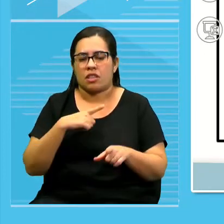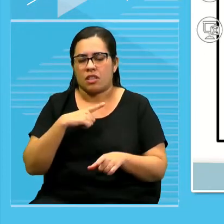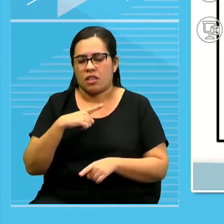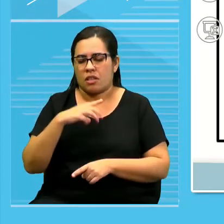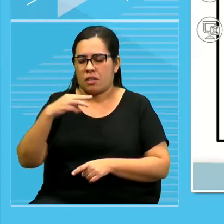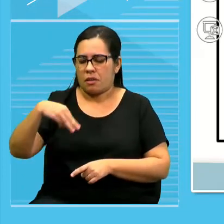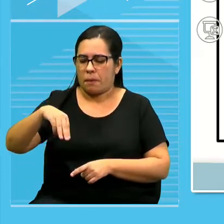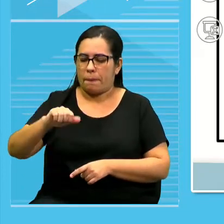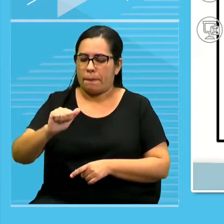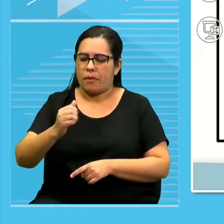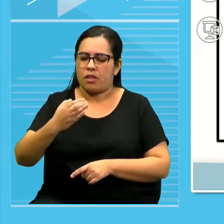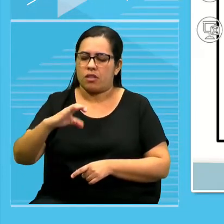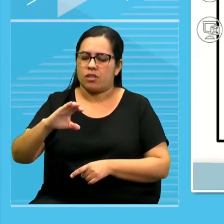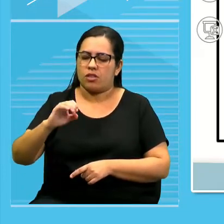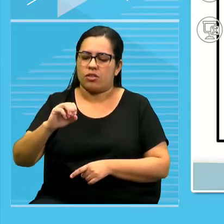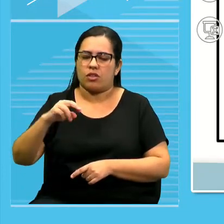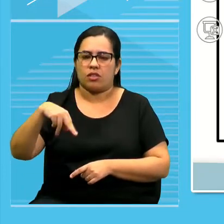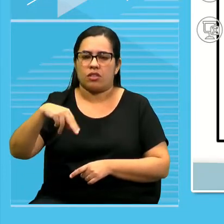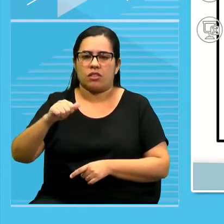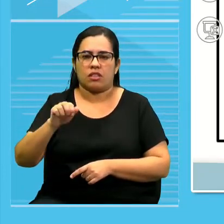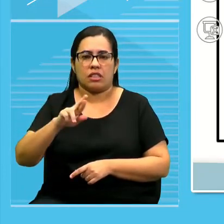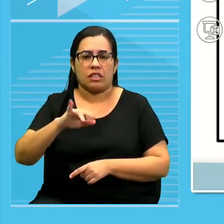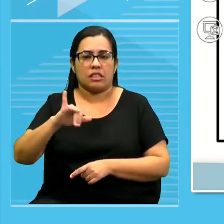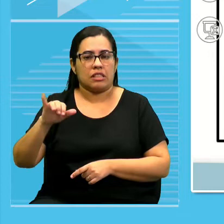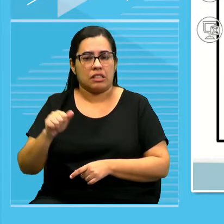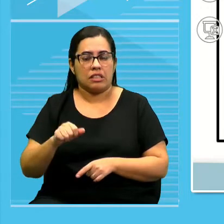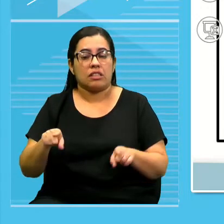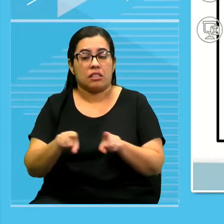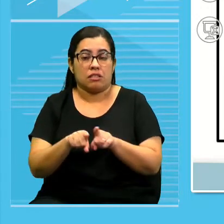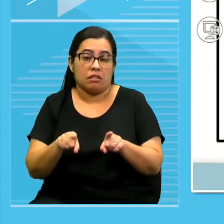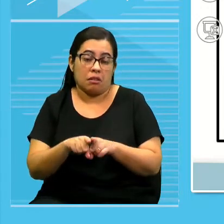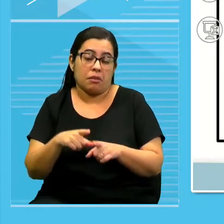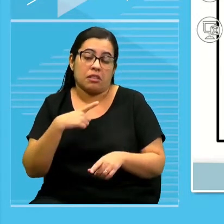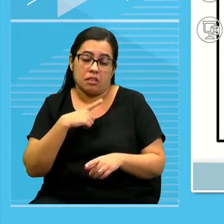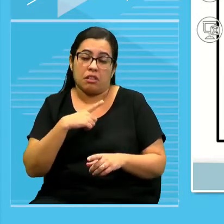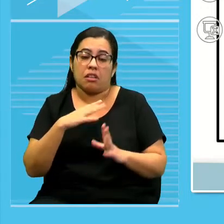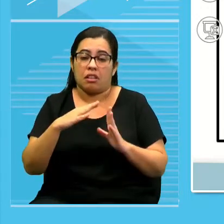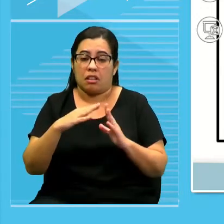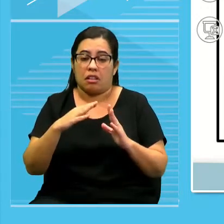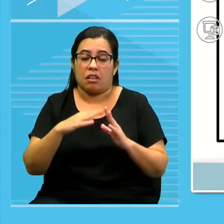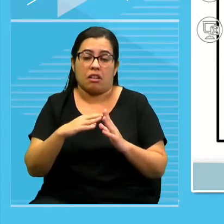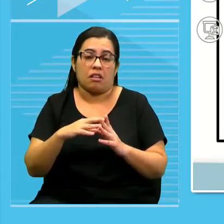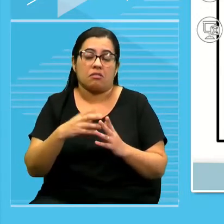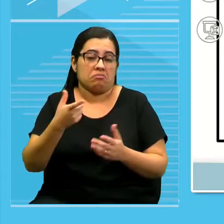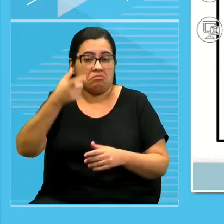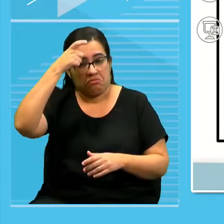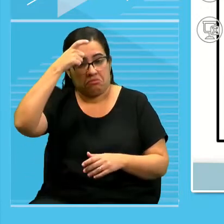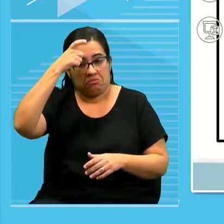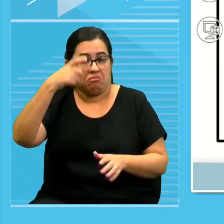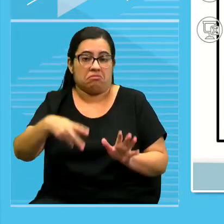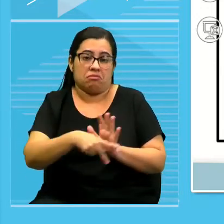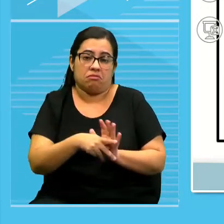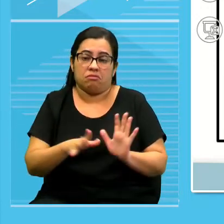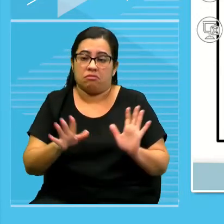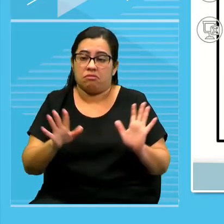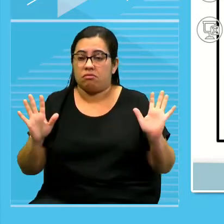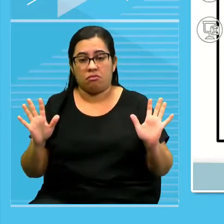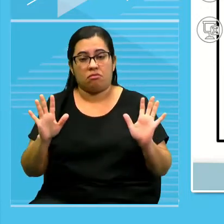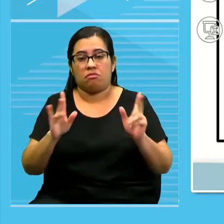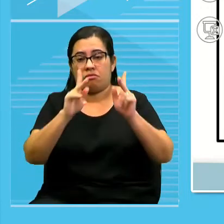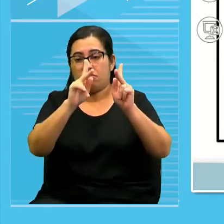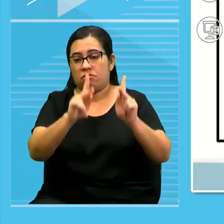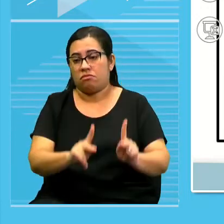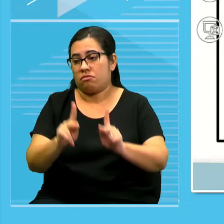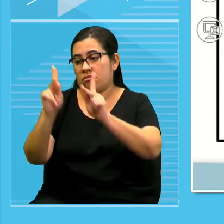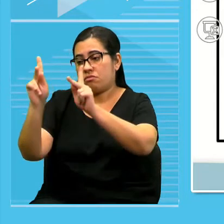também tem até a igreja satânica no Brasil gente então é uma crença quem sou eu para dizer